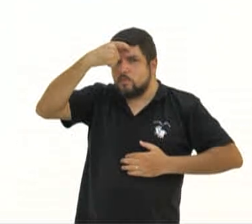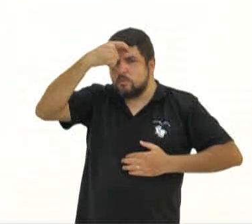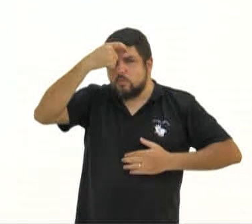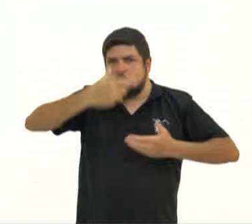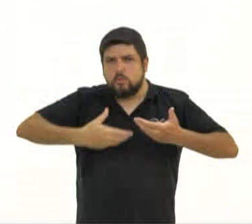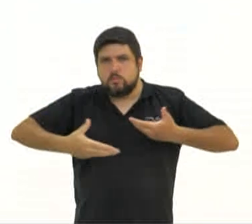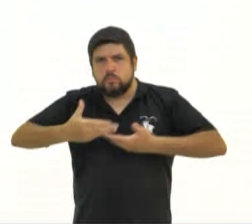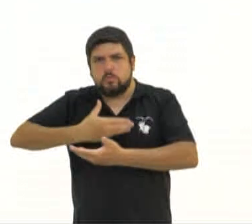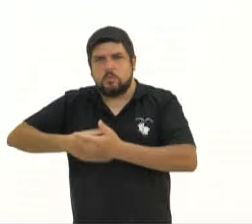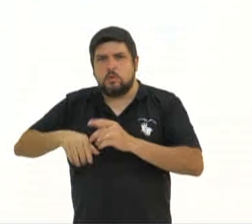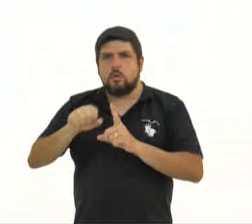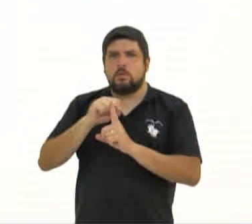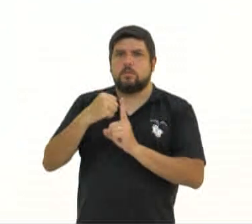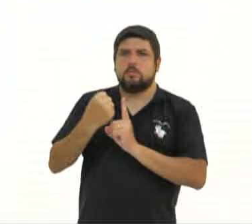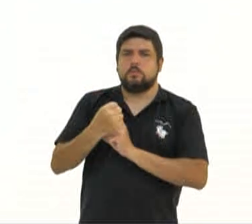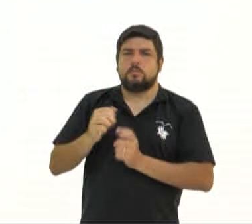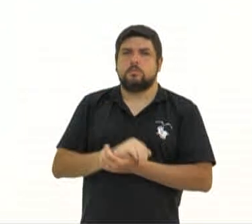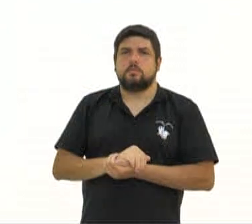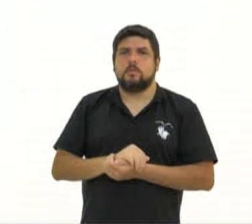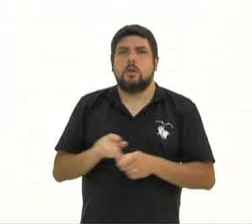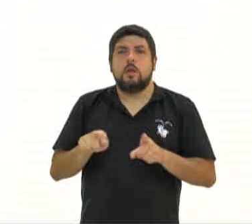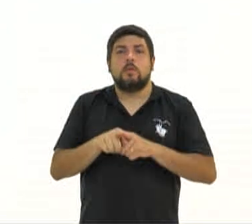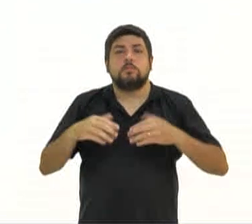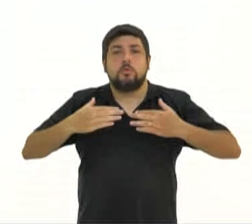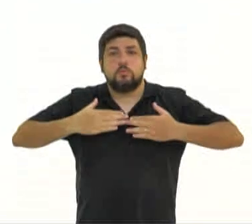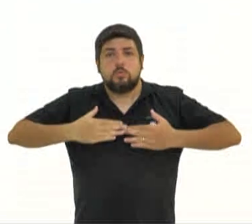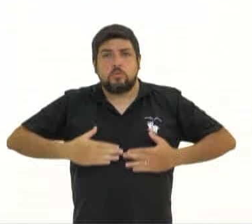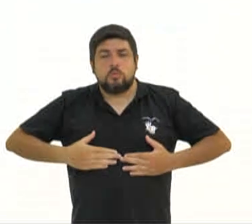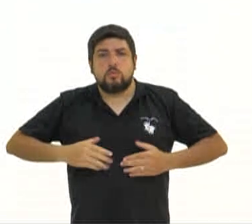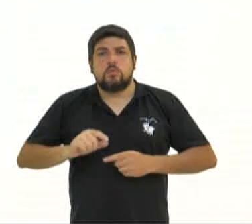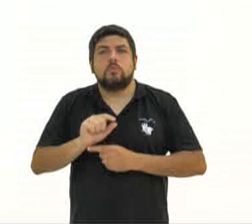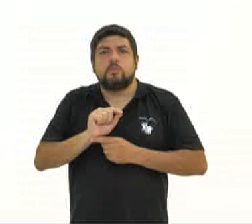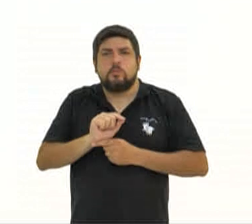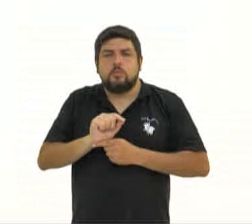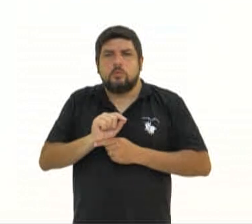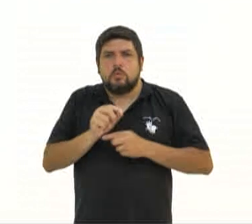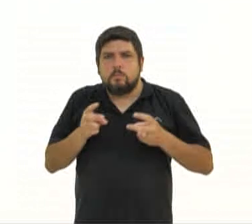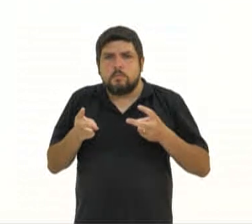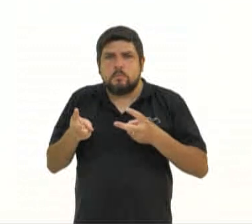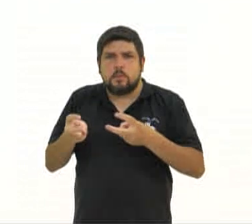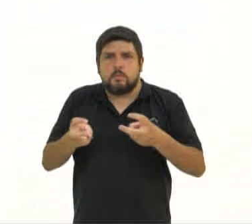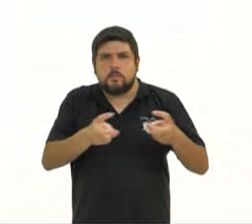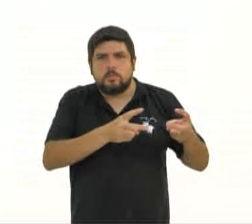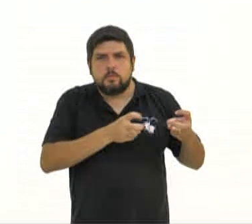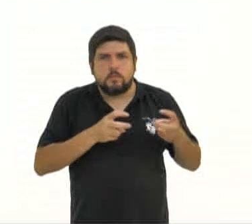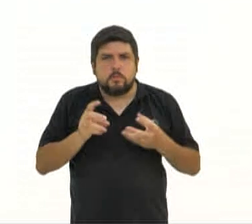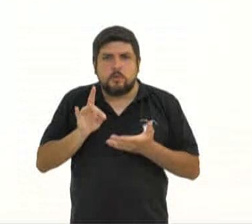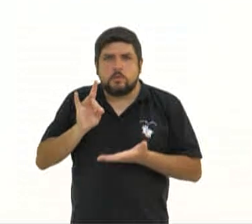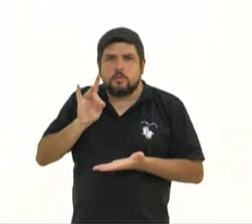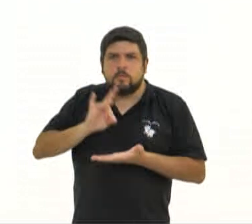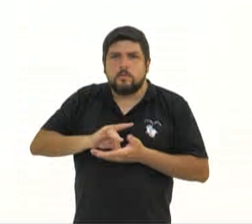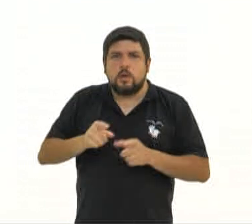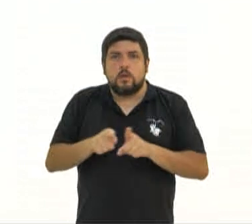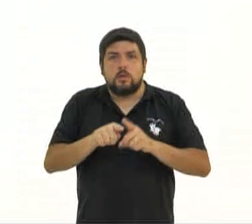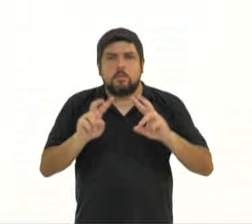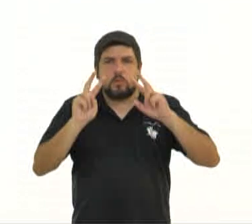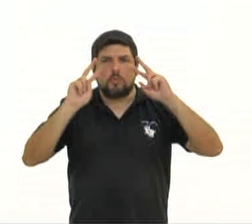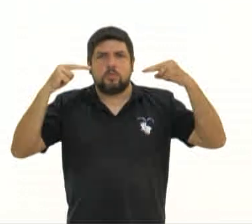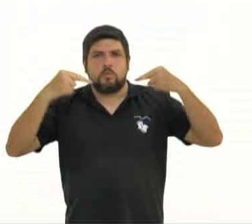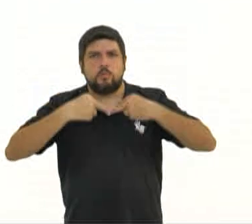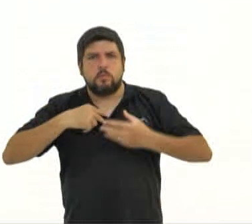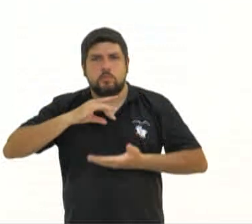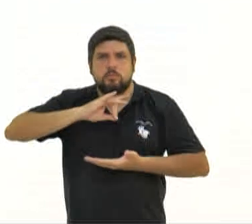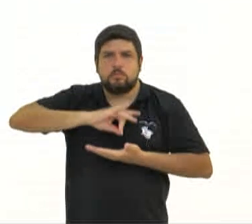afetivas e social, fazendo do corpo um instrumento de percepção da realidade externa e interna perante